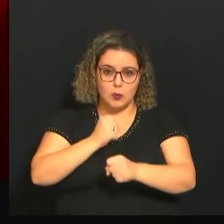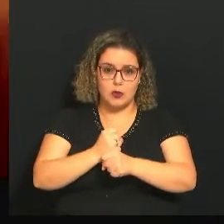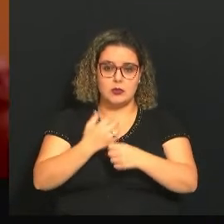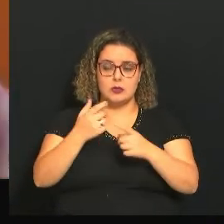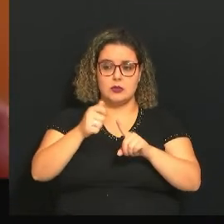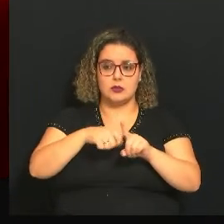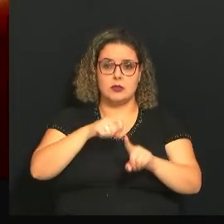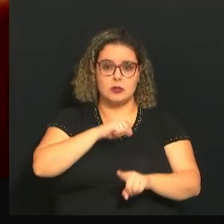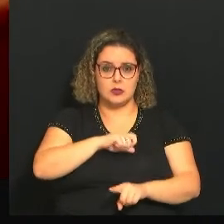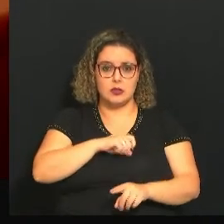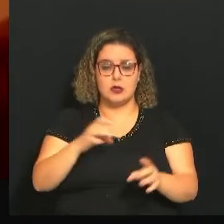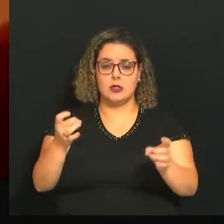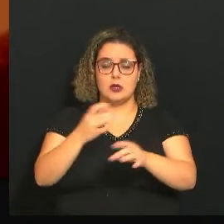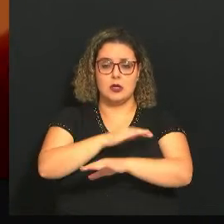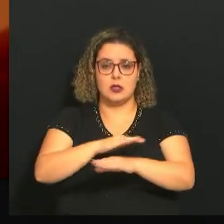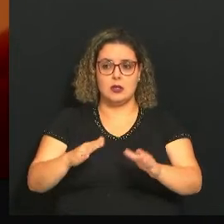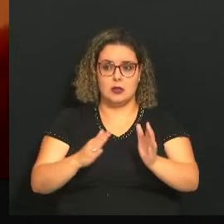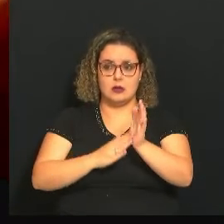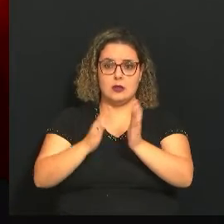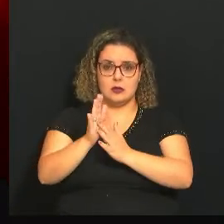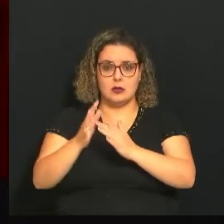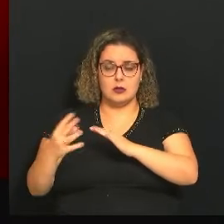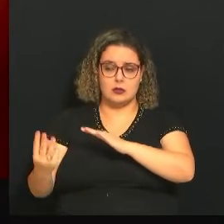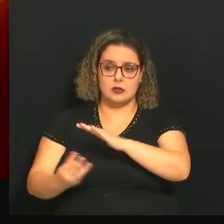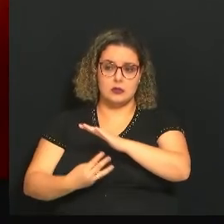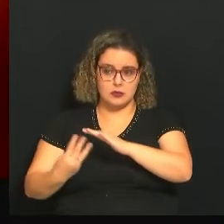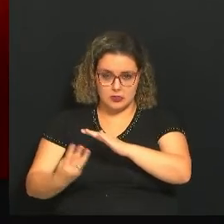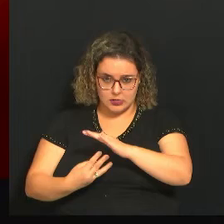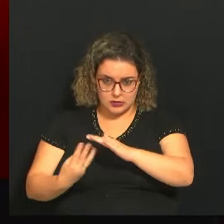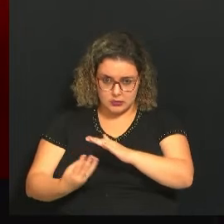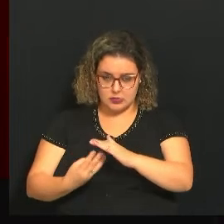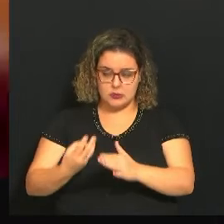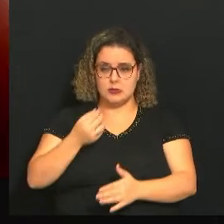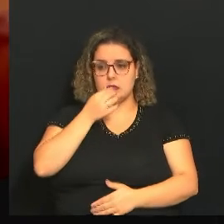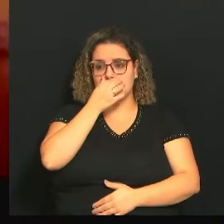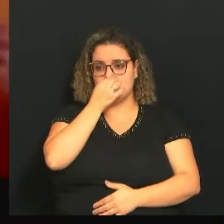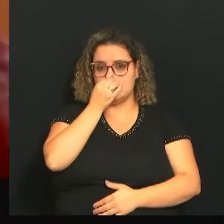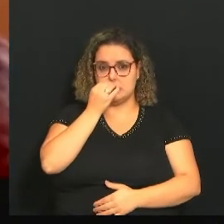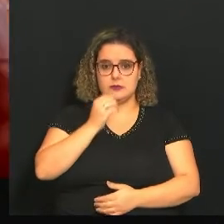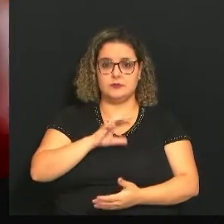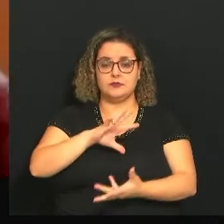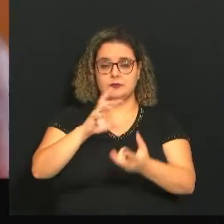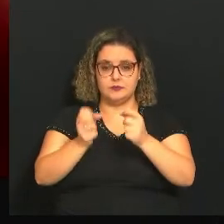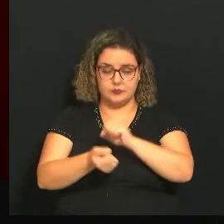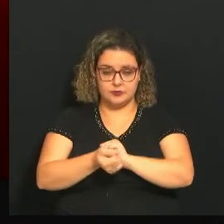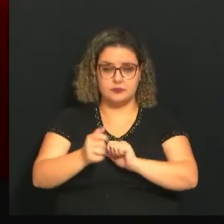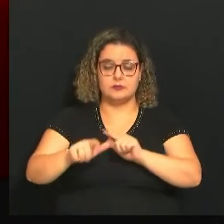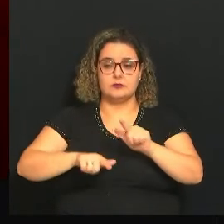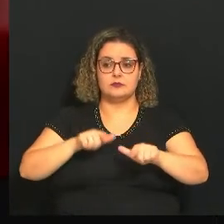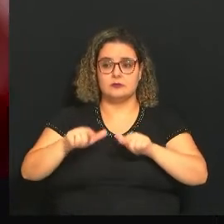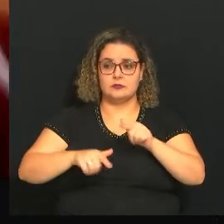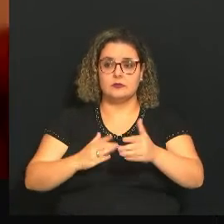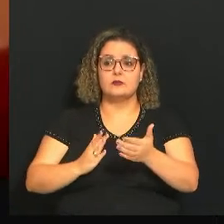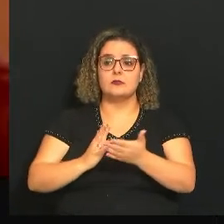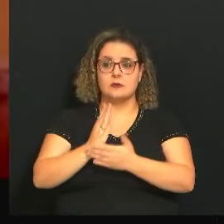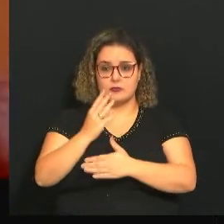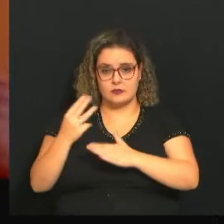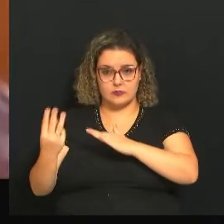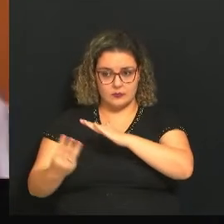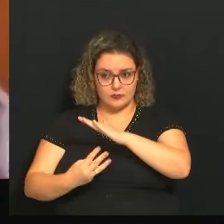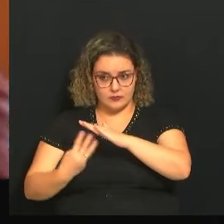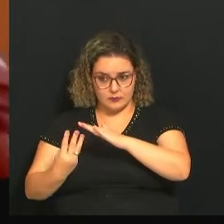público e que terceirize tudo. Porque já na reforma trabalhista foi aprovada a